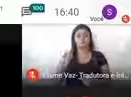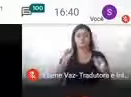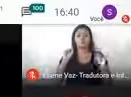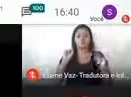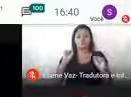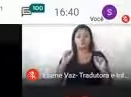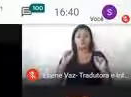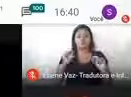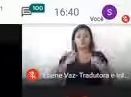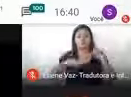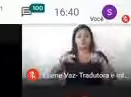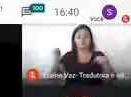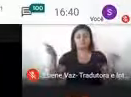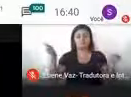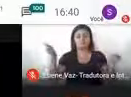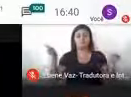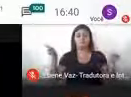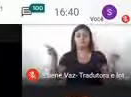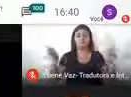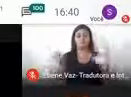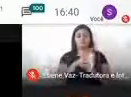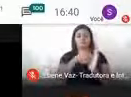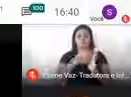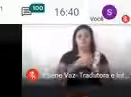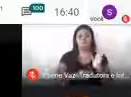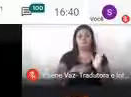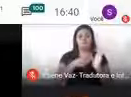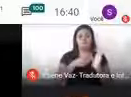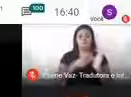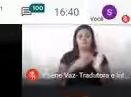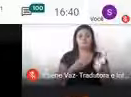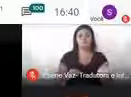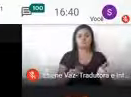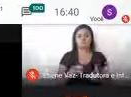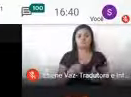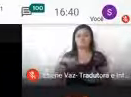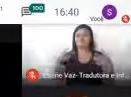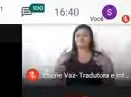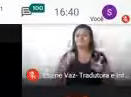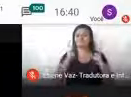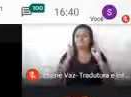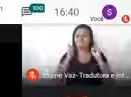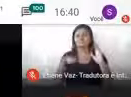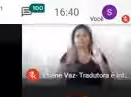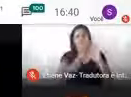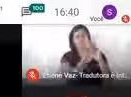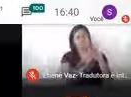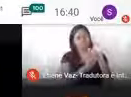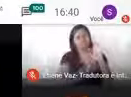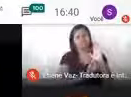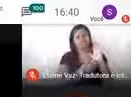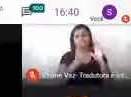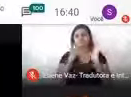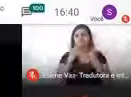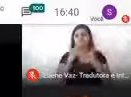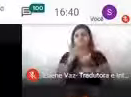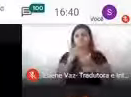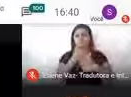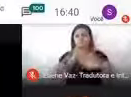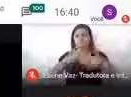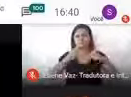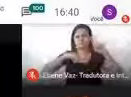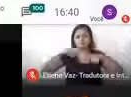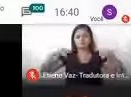variáveis que têm sido trabalhadas nesse projeto e, de um modo geral, os projetos dentro da perspectiva da